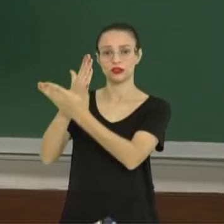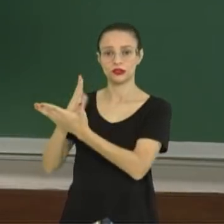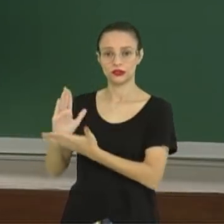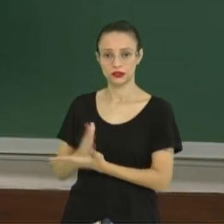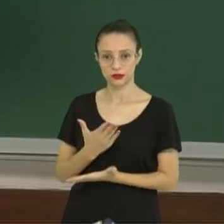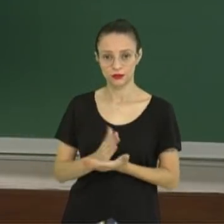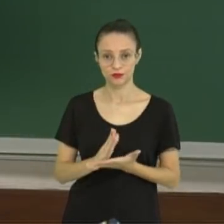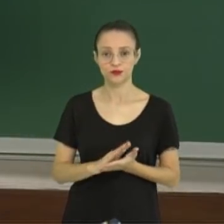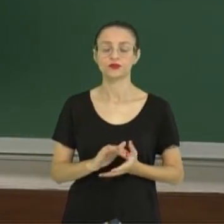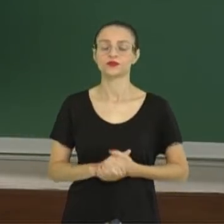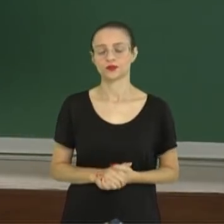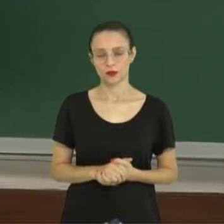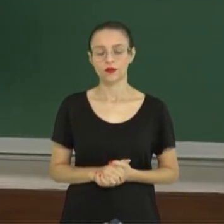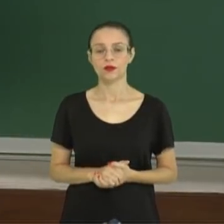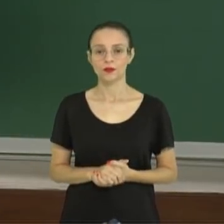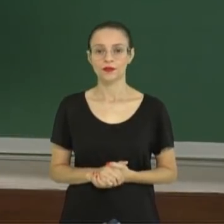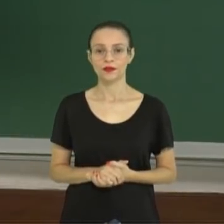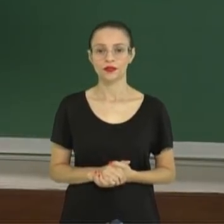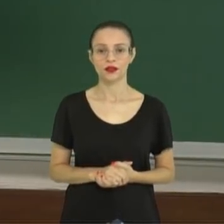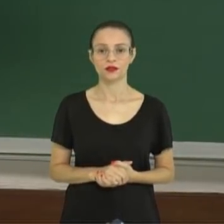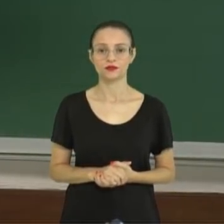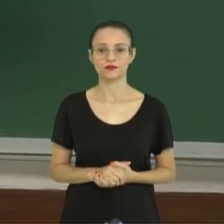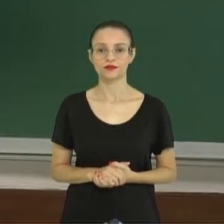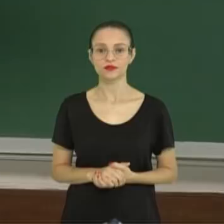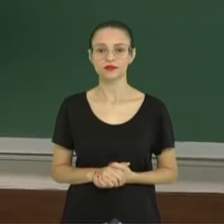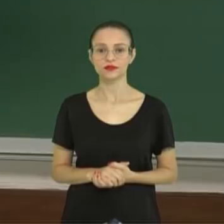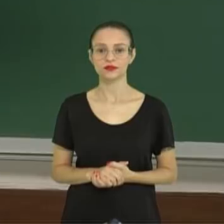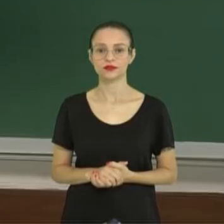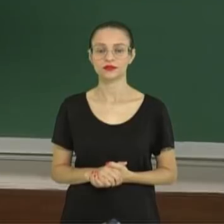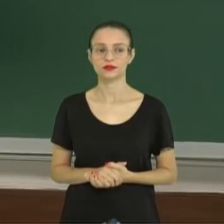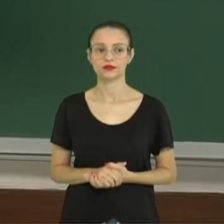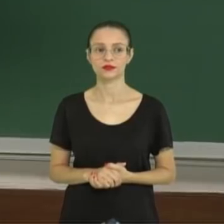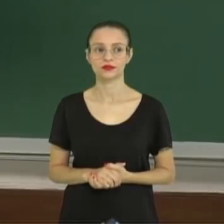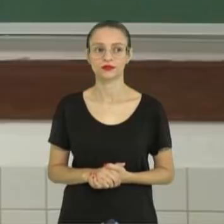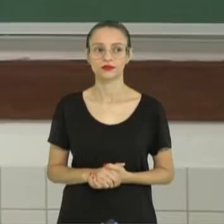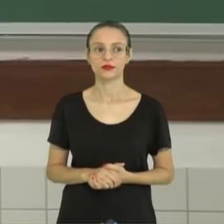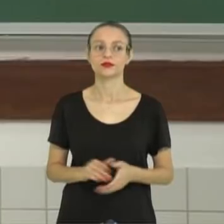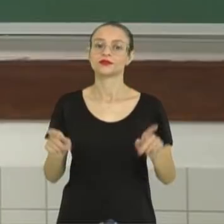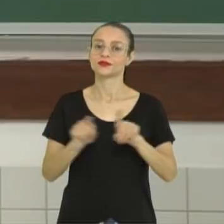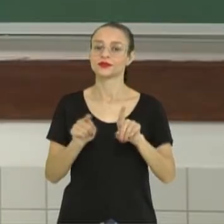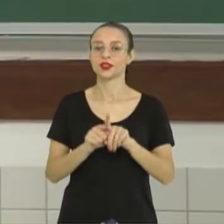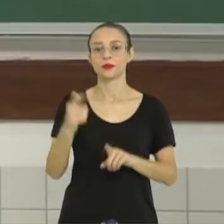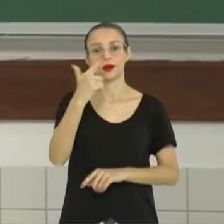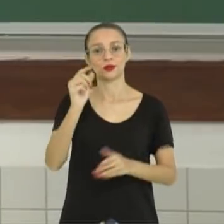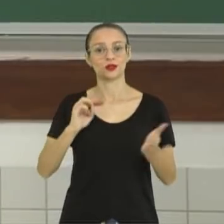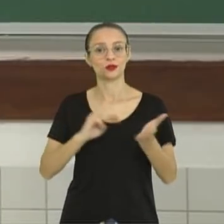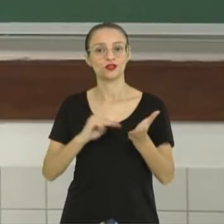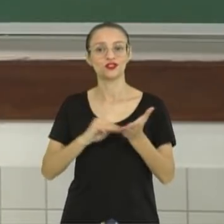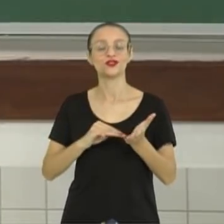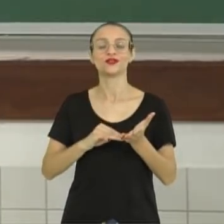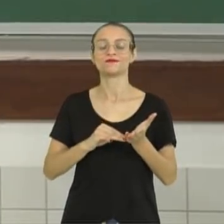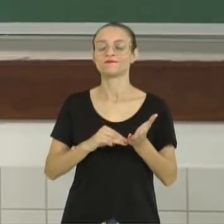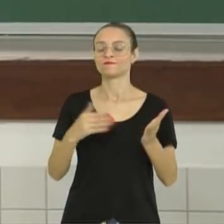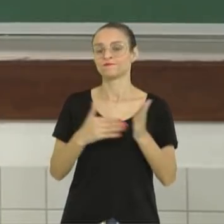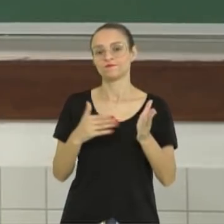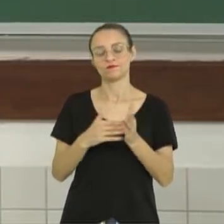ficam na periferia aí dessa integração. Outros motivos que impedem também essa integração são